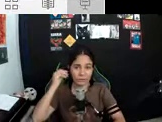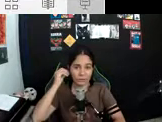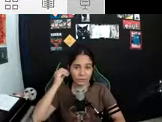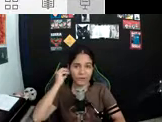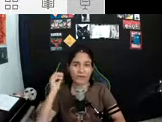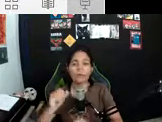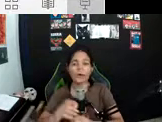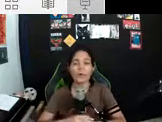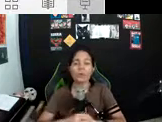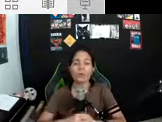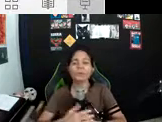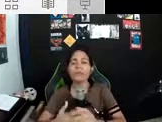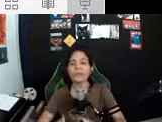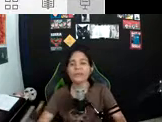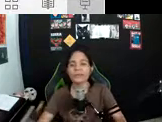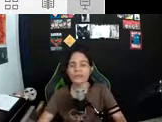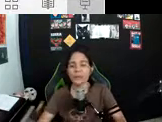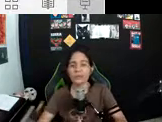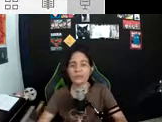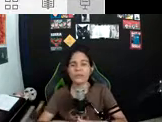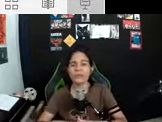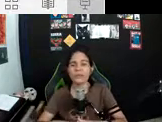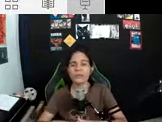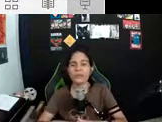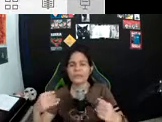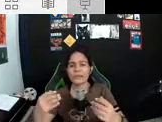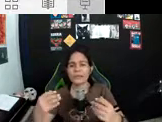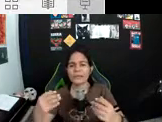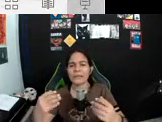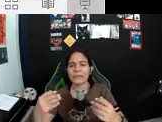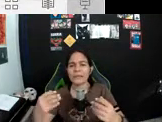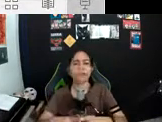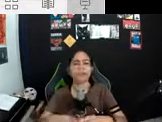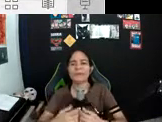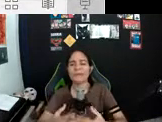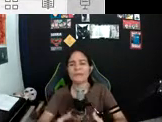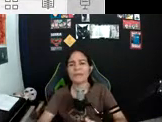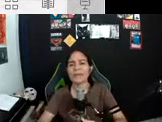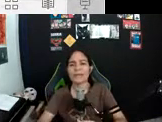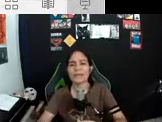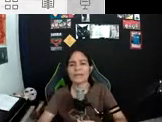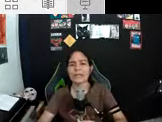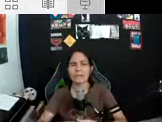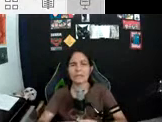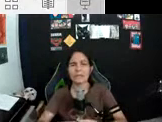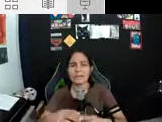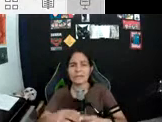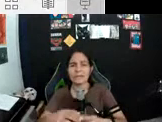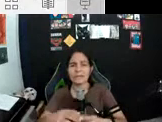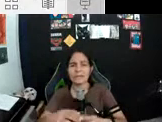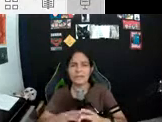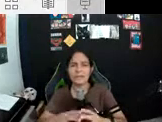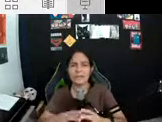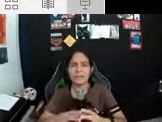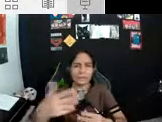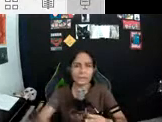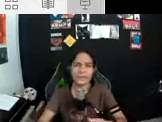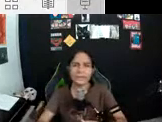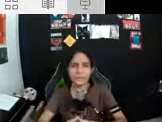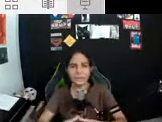humano. Então, com tudo que a gente tem hoje em dia, com toda a tecnologia, com as exigências, né,